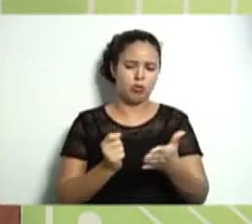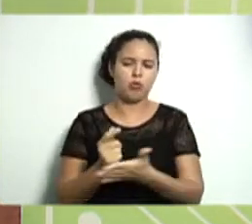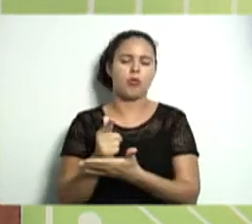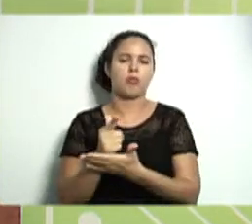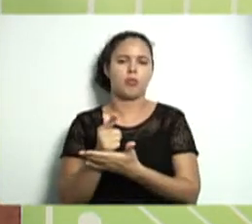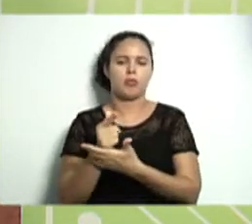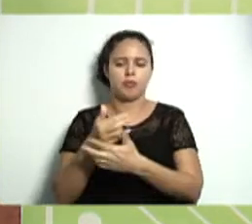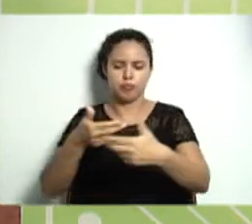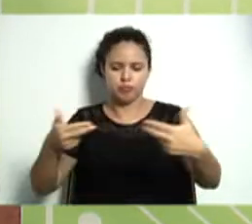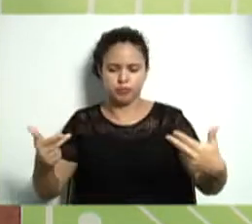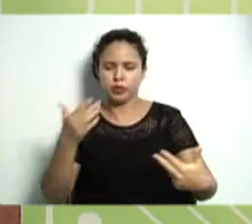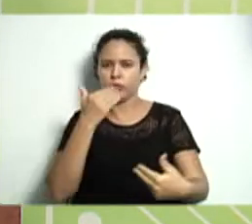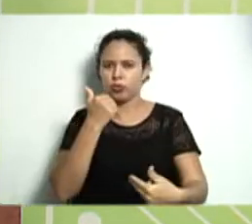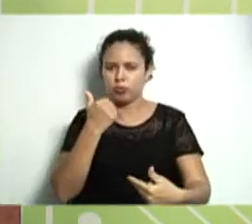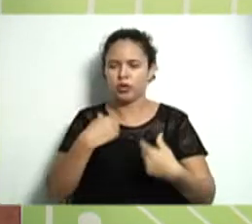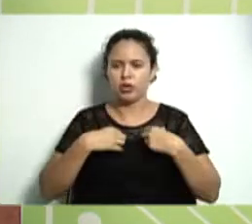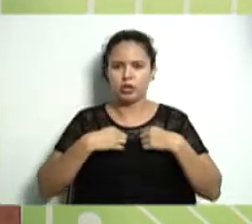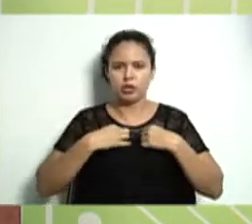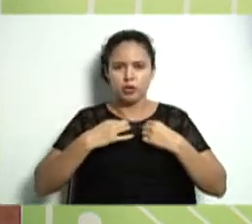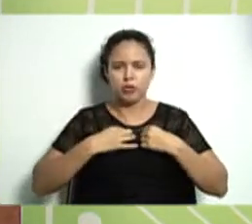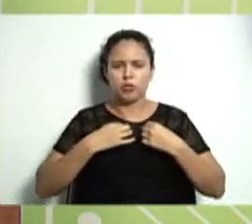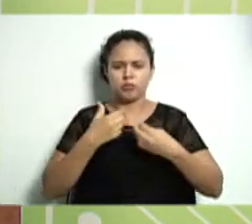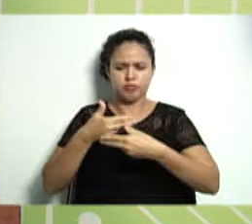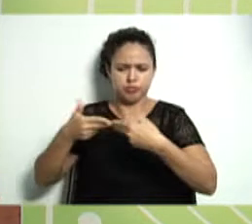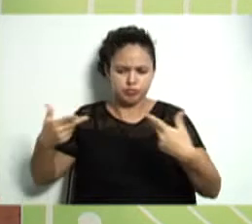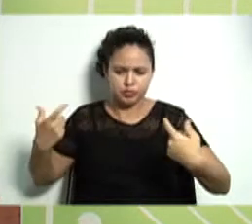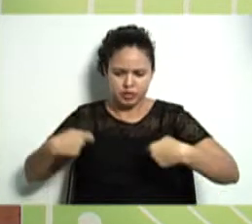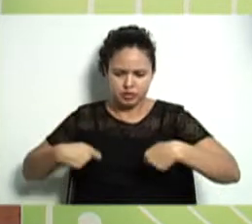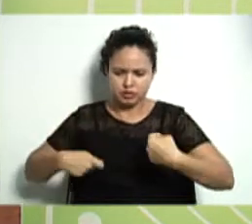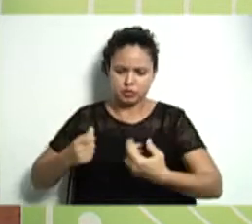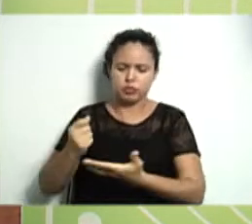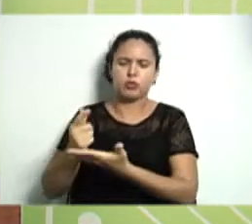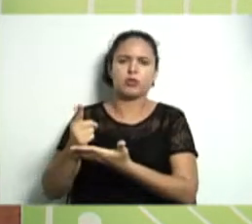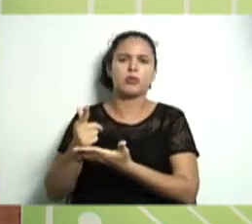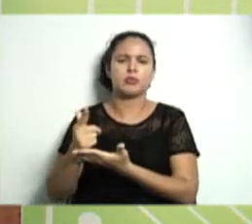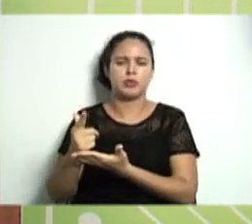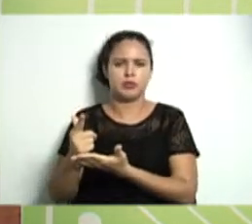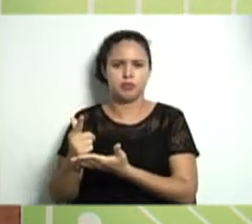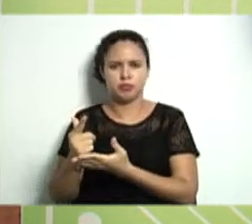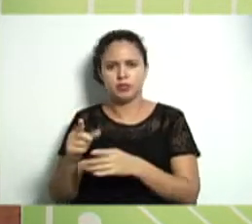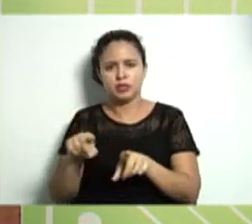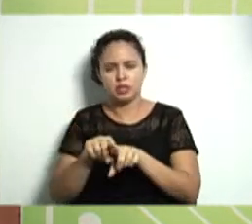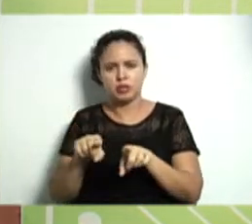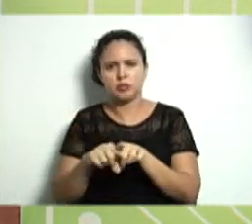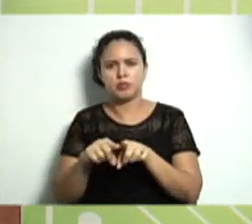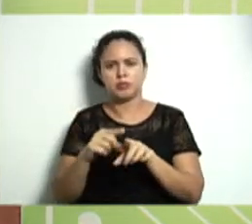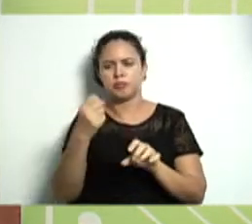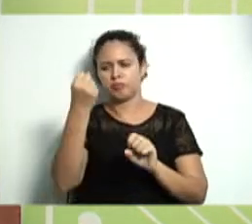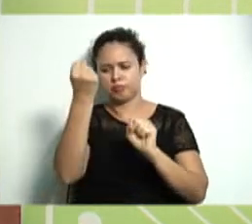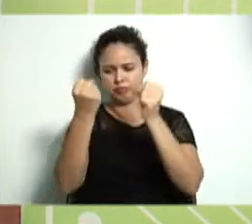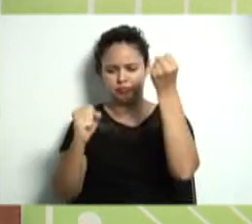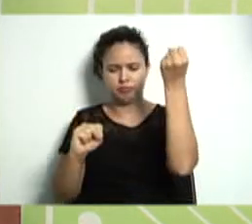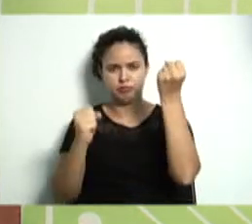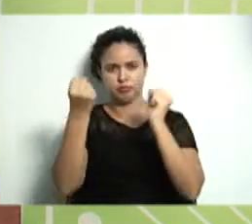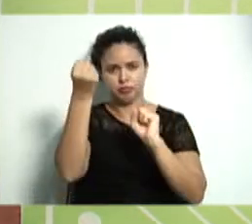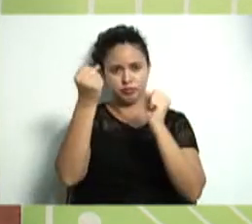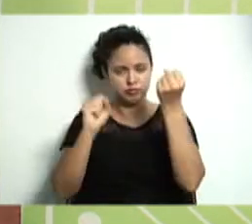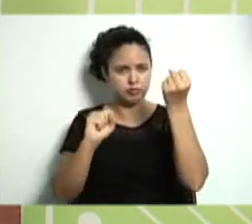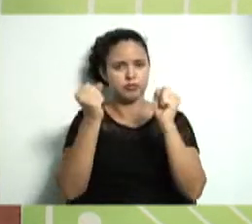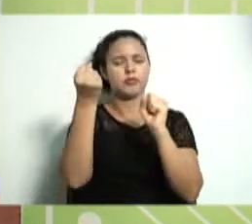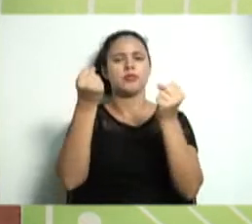nós começamos a produzir dentro das fábricas, né? E nós produzimos o